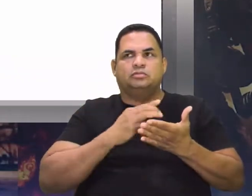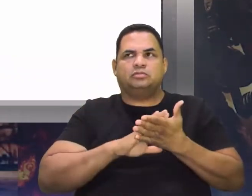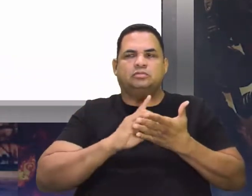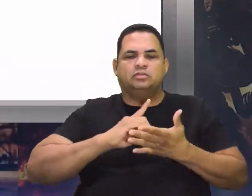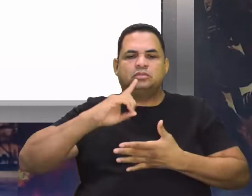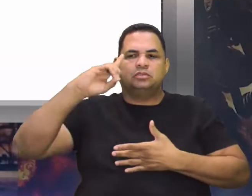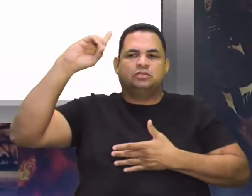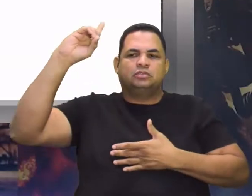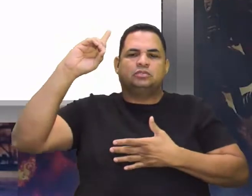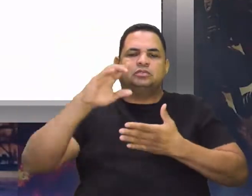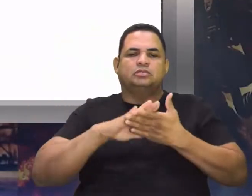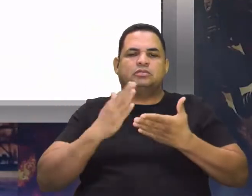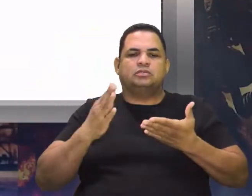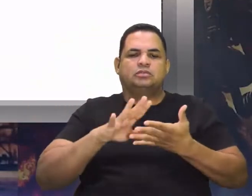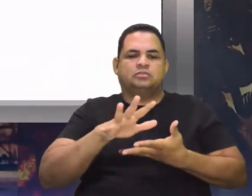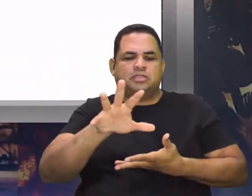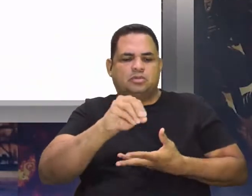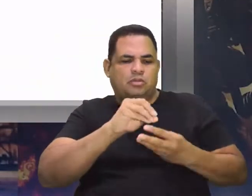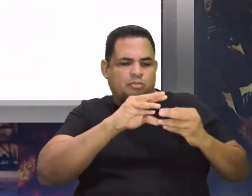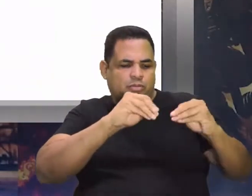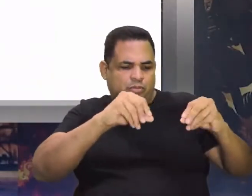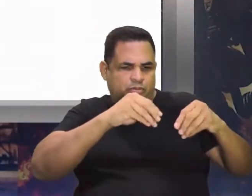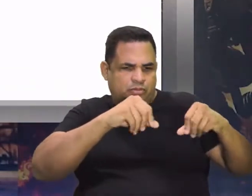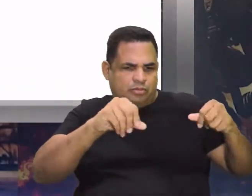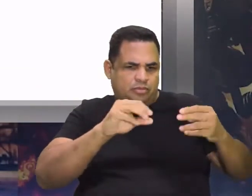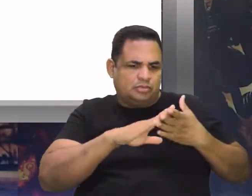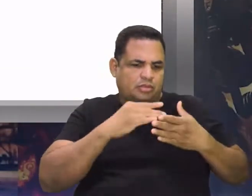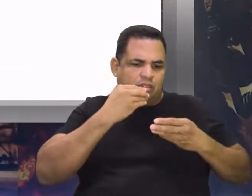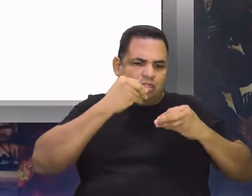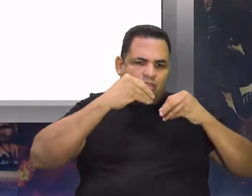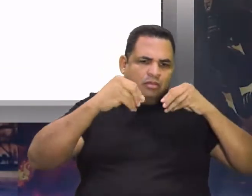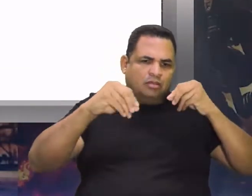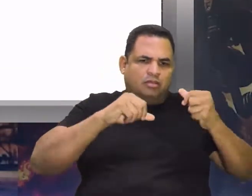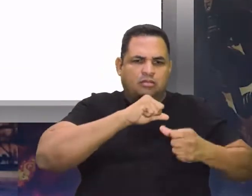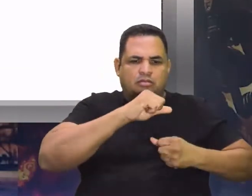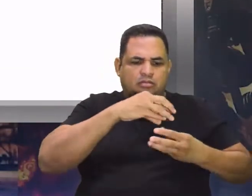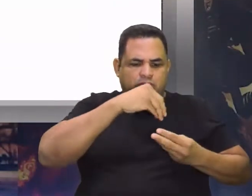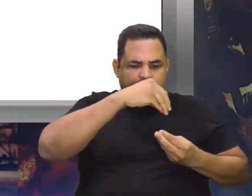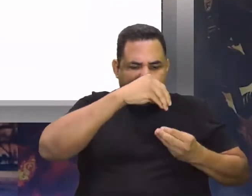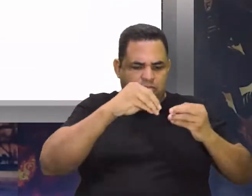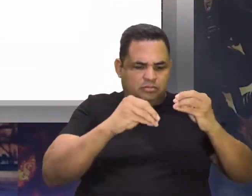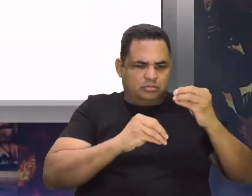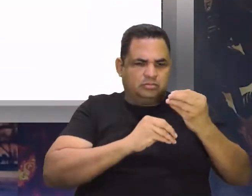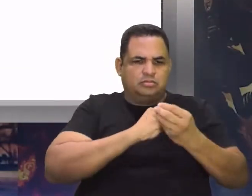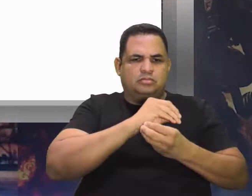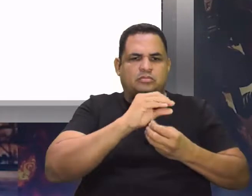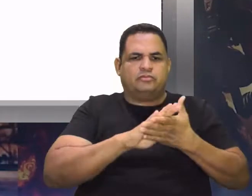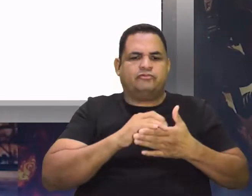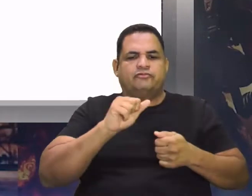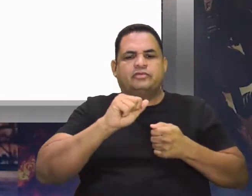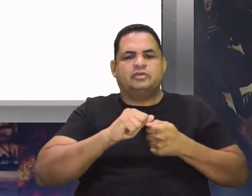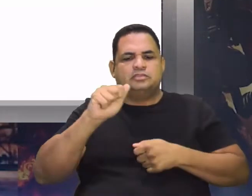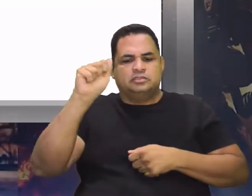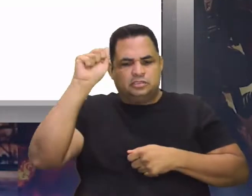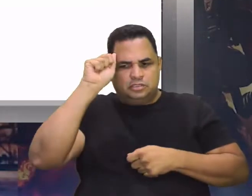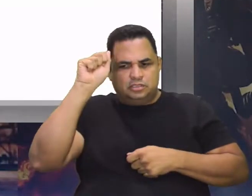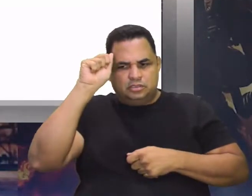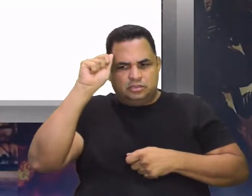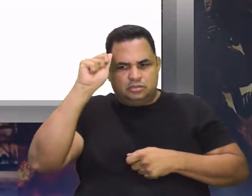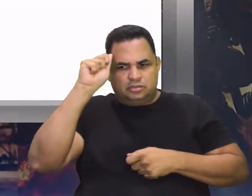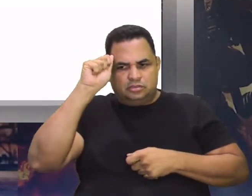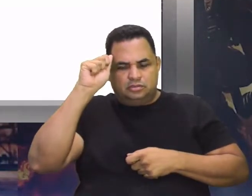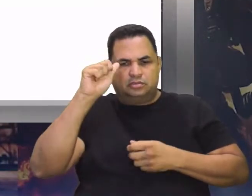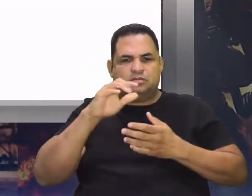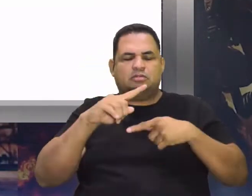fez o mundo, pegou o barro lá, colocou saliva, e do barro fez a saliva, fez Adão. Esse mundo